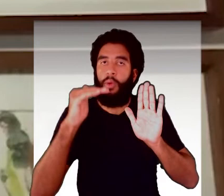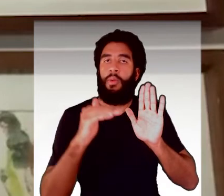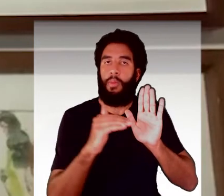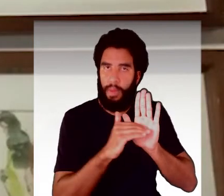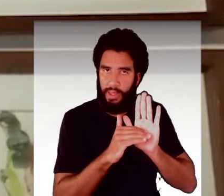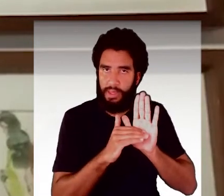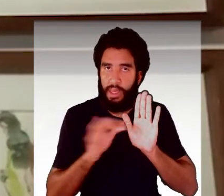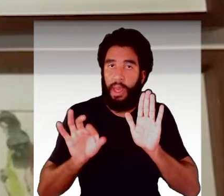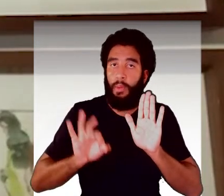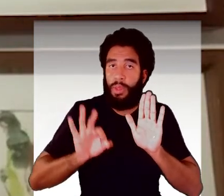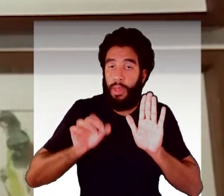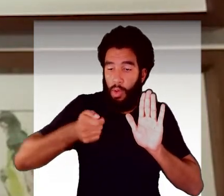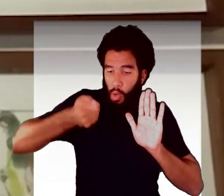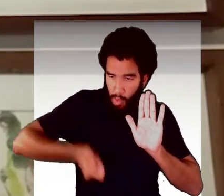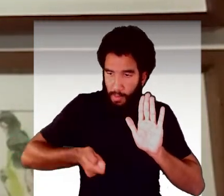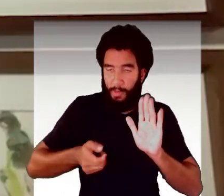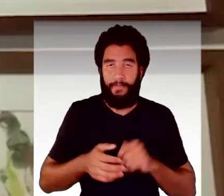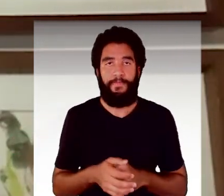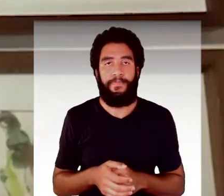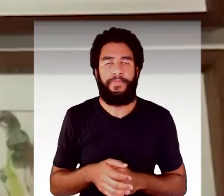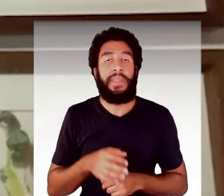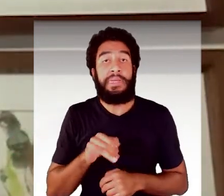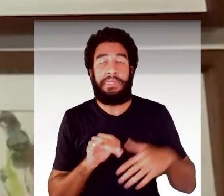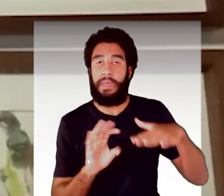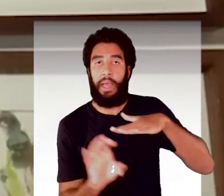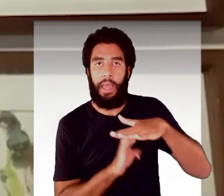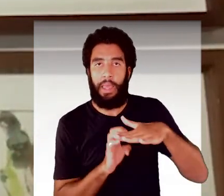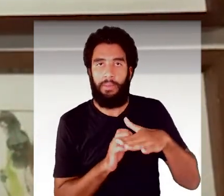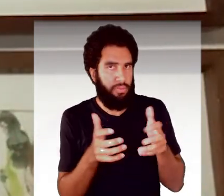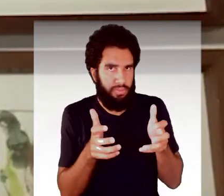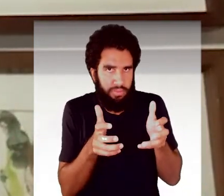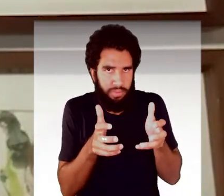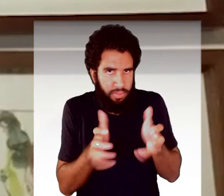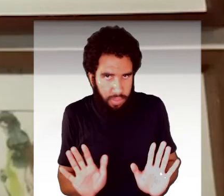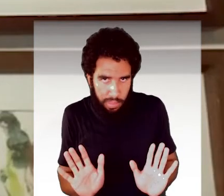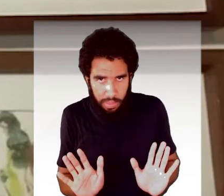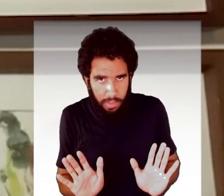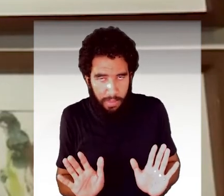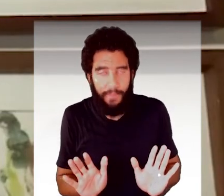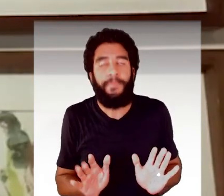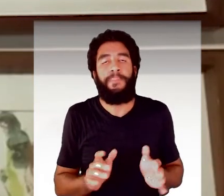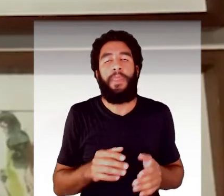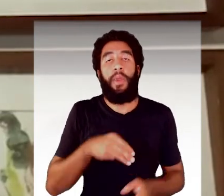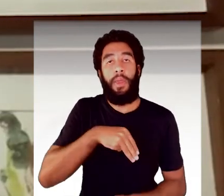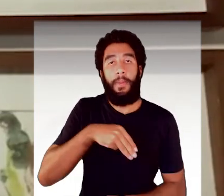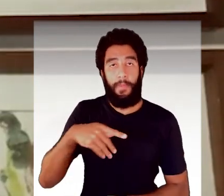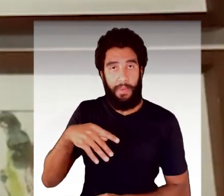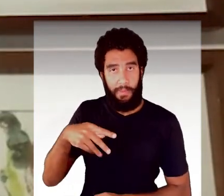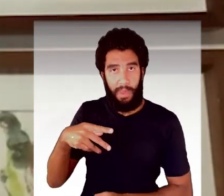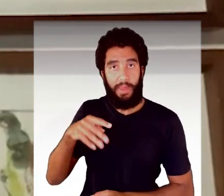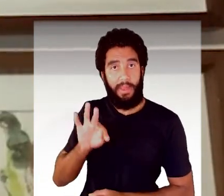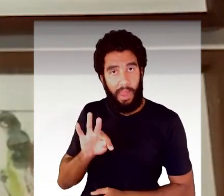preencher a cota a elas aplicável. Se a empresa se negar a celebrar o termo de ajustamento de conduta, o